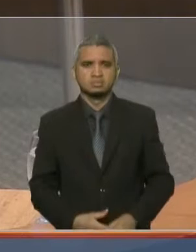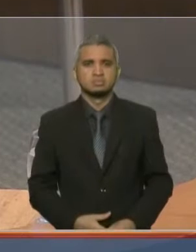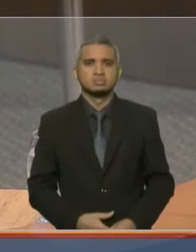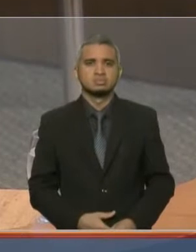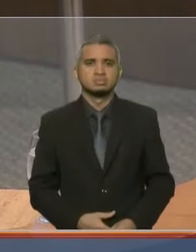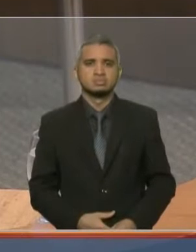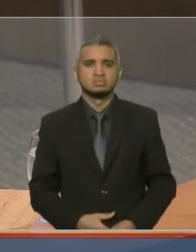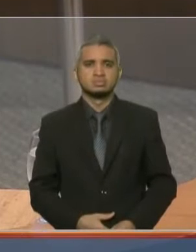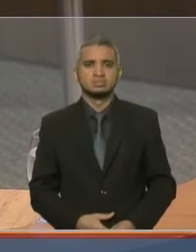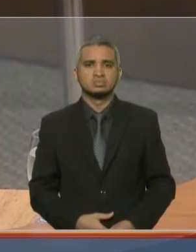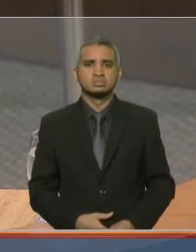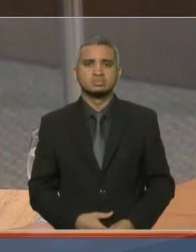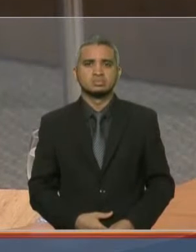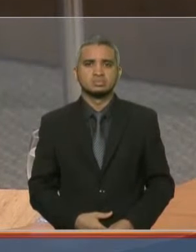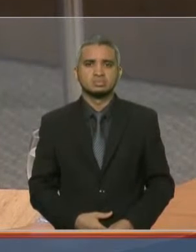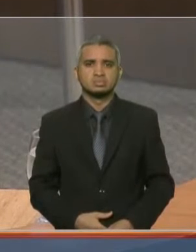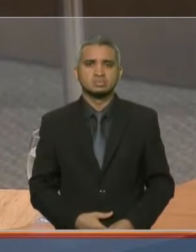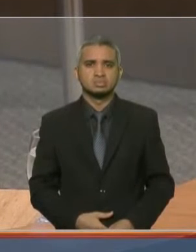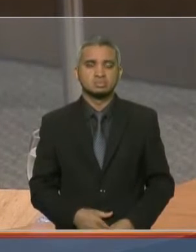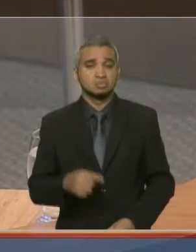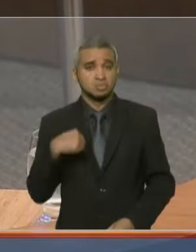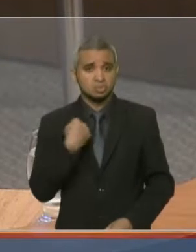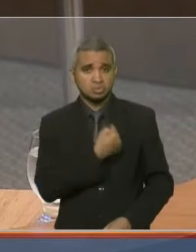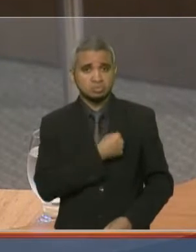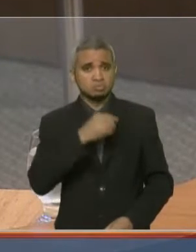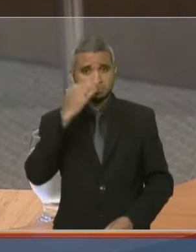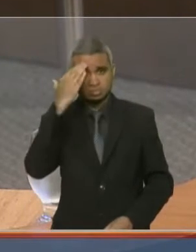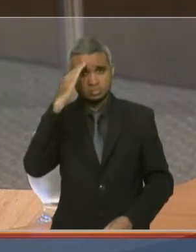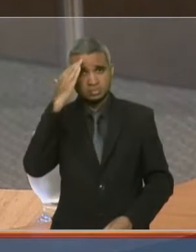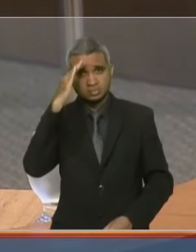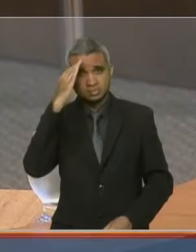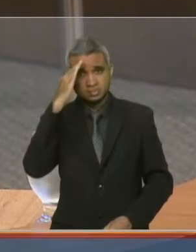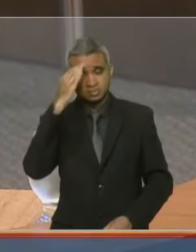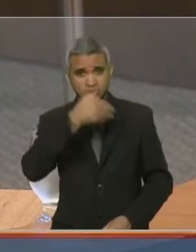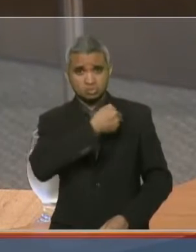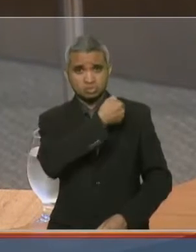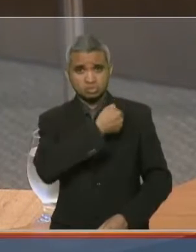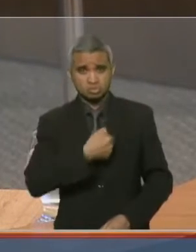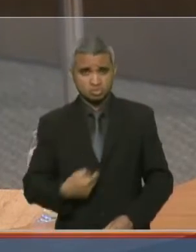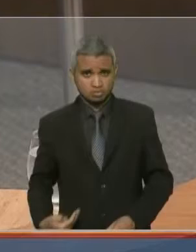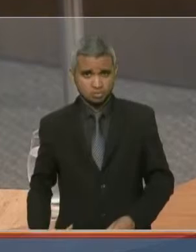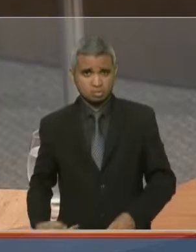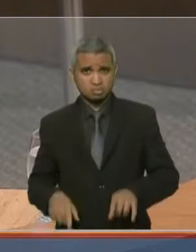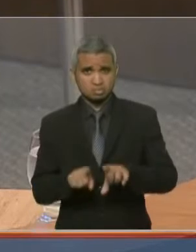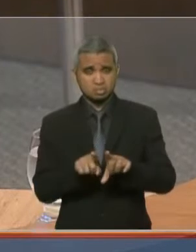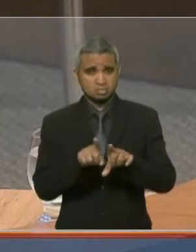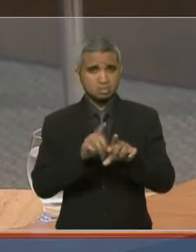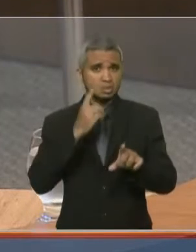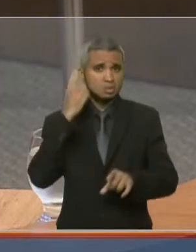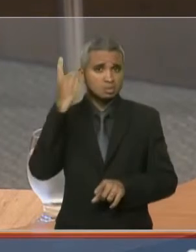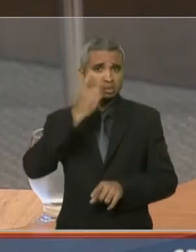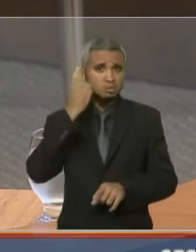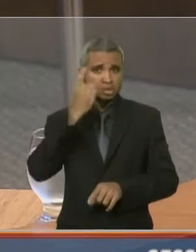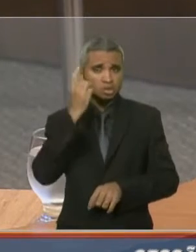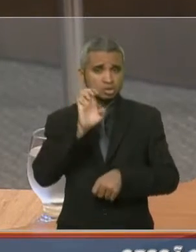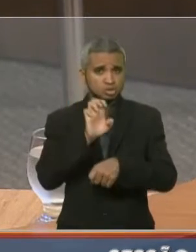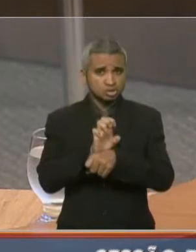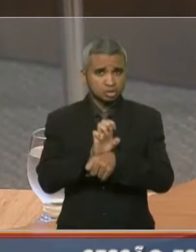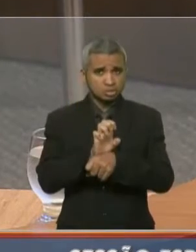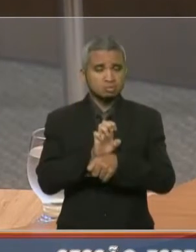se fundamenta nos princípios do poder popular e da representação. Se eles são os